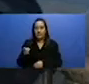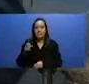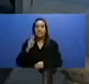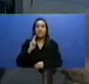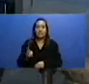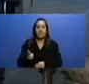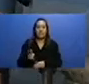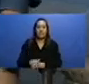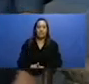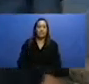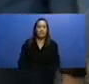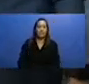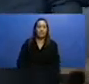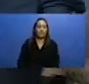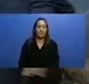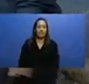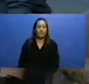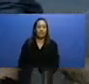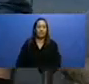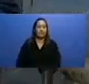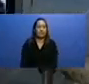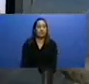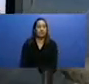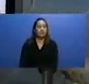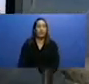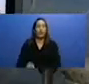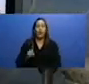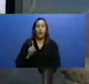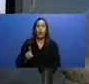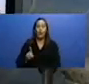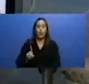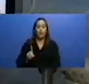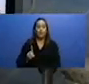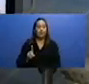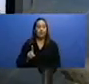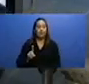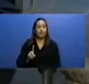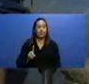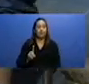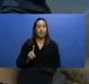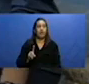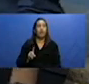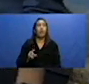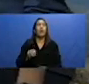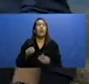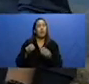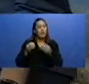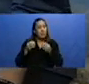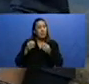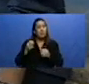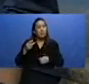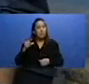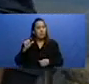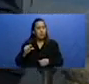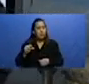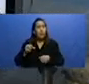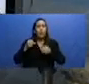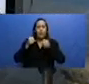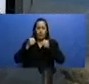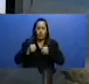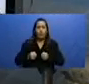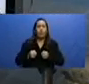bate-papo, né? Mas aí você vai respondendo para mim. Número 1. É pouco provável que eu ganhe o prêmio que